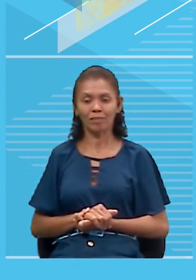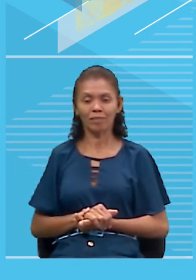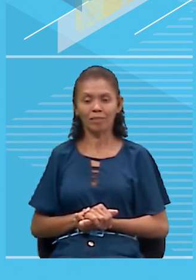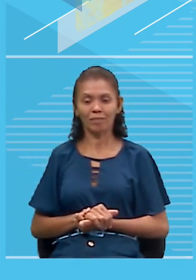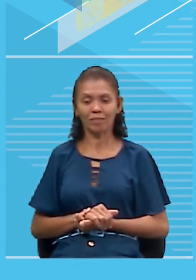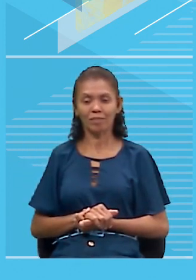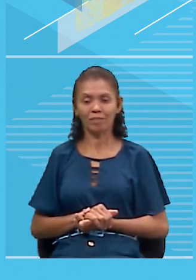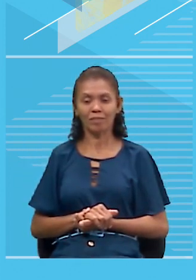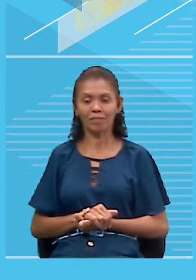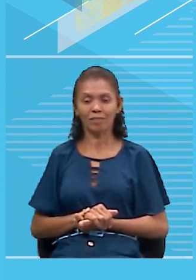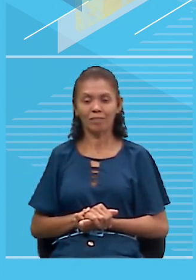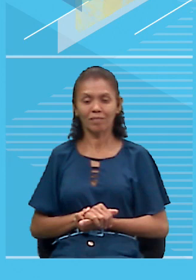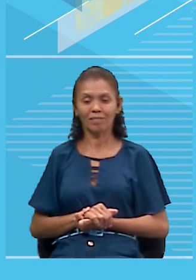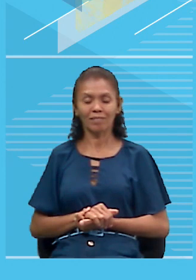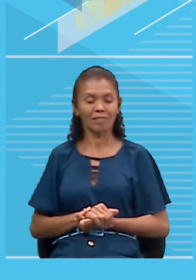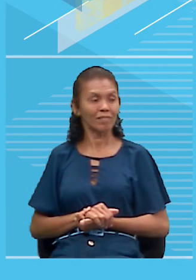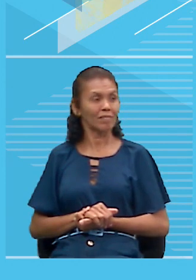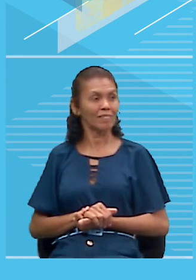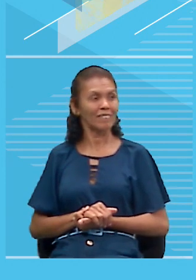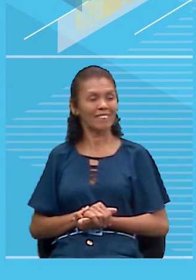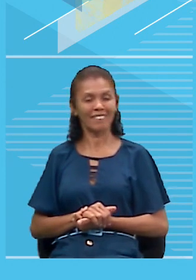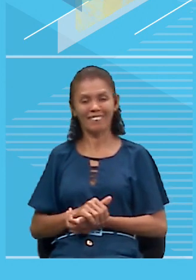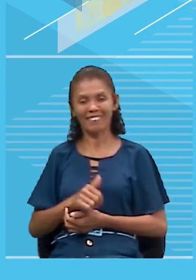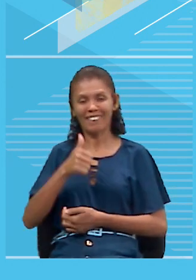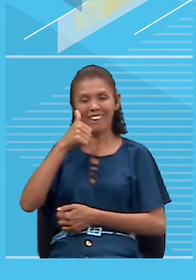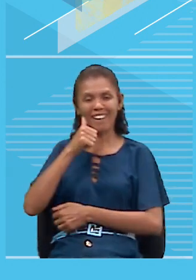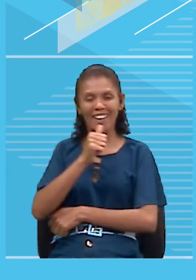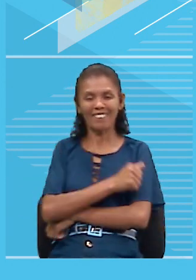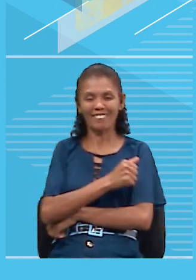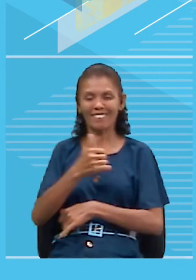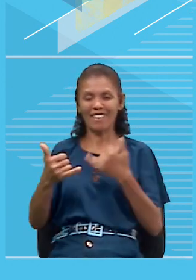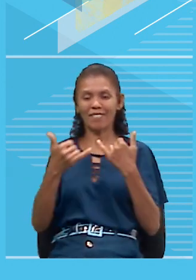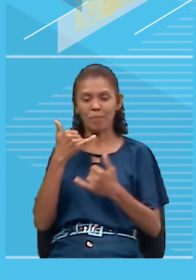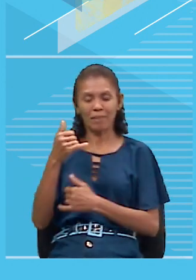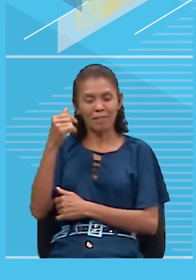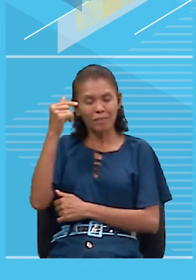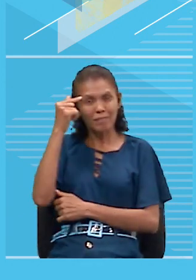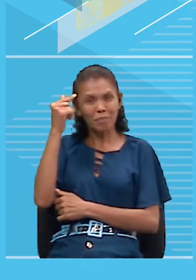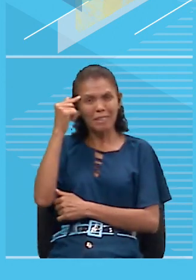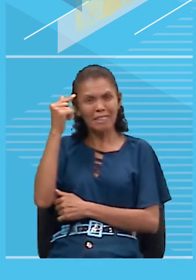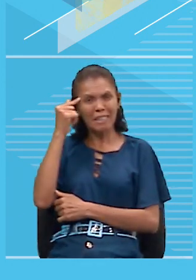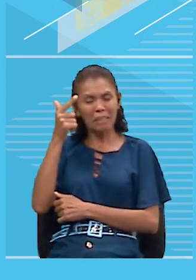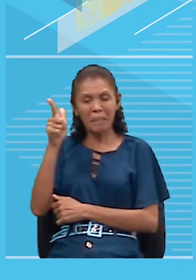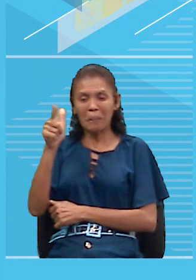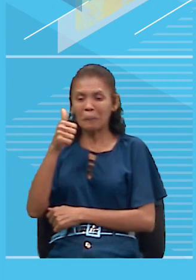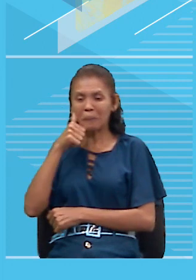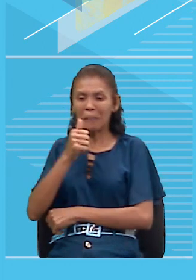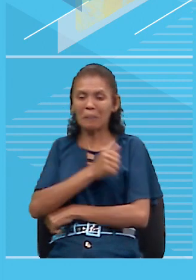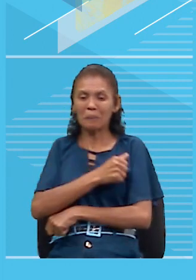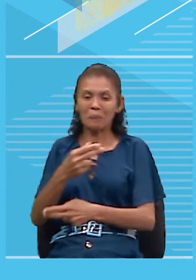imagina Adriana confusão não Deus me livre nunca nem Adriana nem Dulce ninguém confundiu não